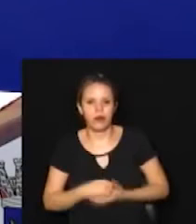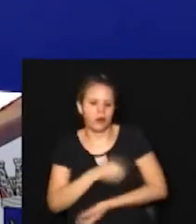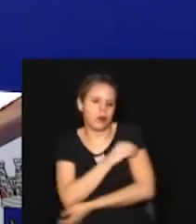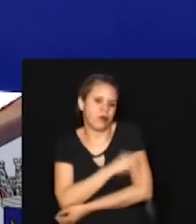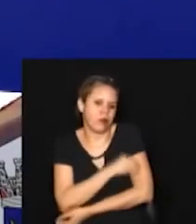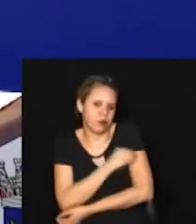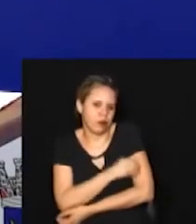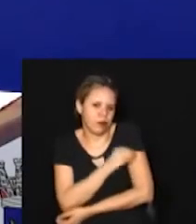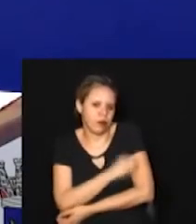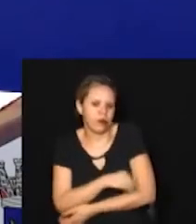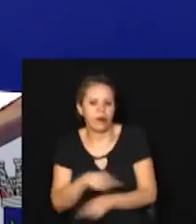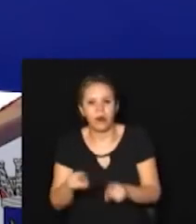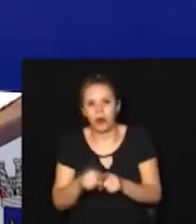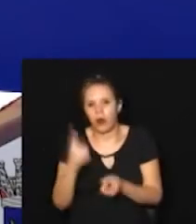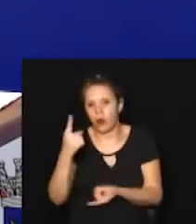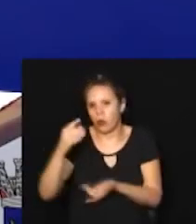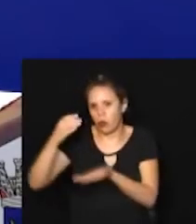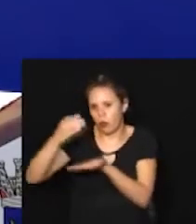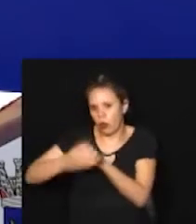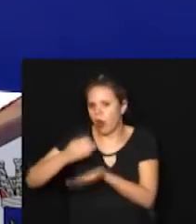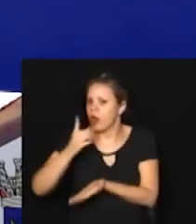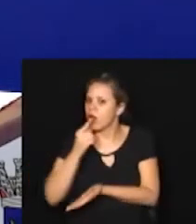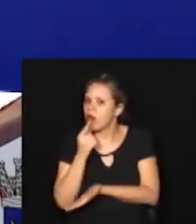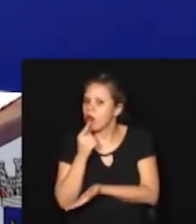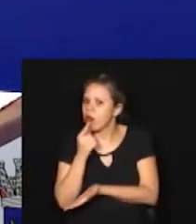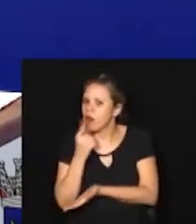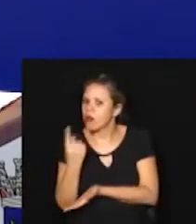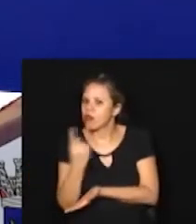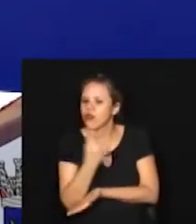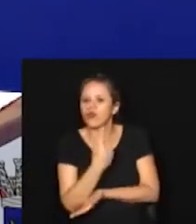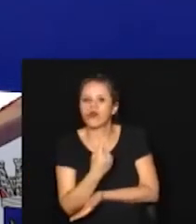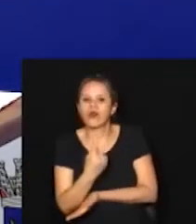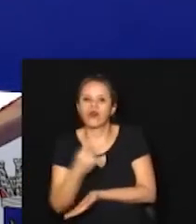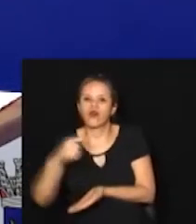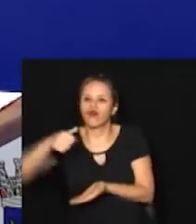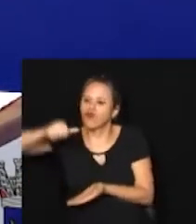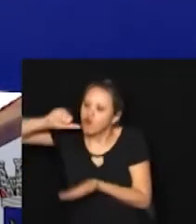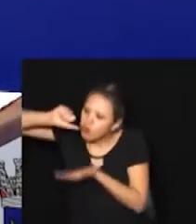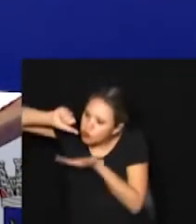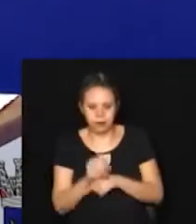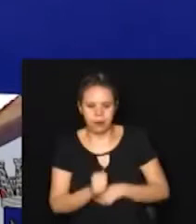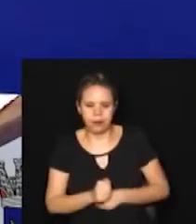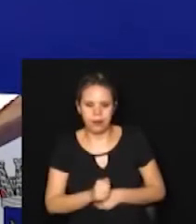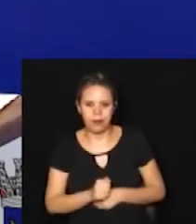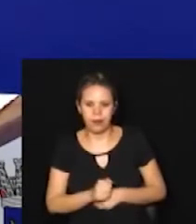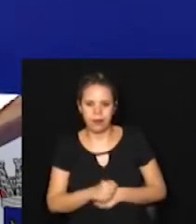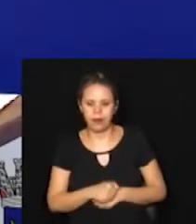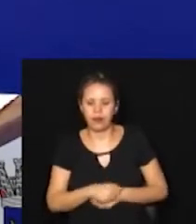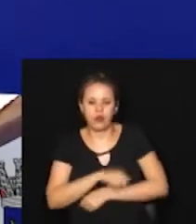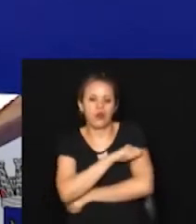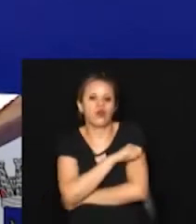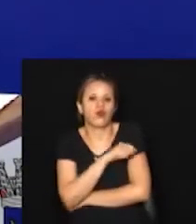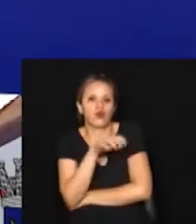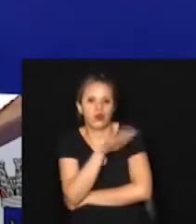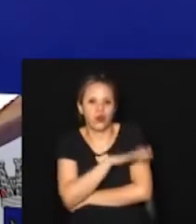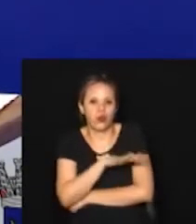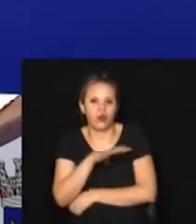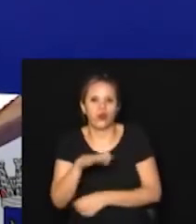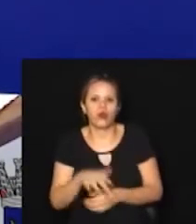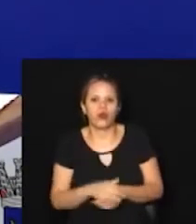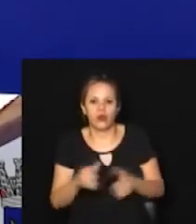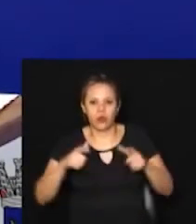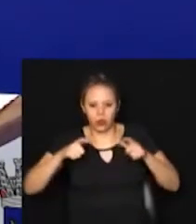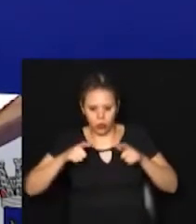gel e uma garrafa de água individual, porque o bebedouro da escola não vai funcionar. Os alunos receberão o